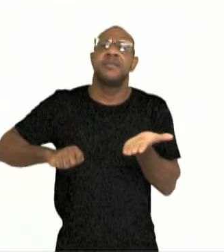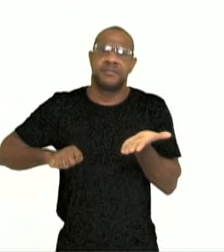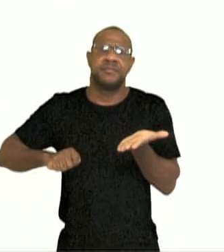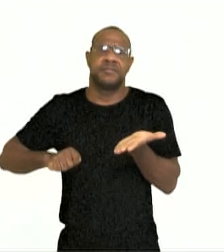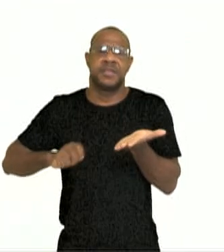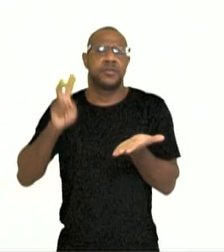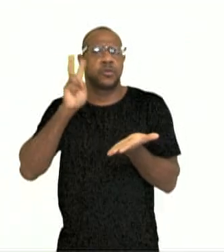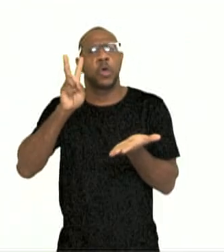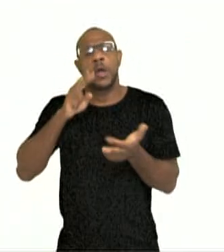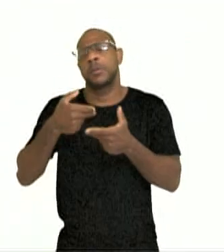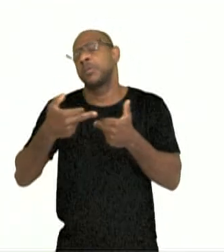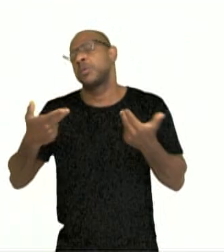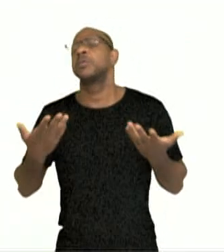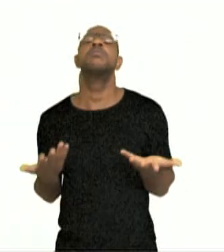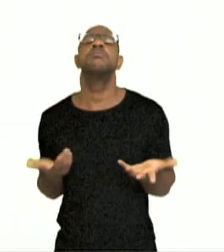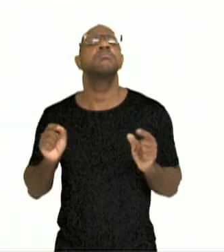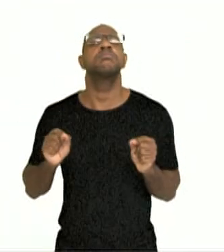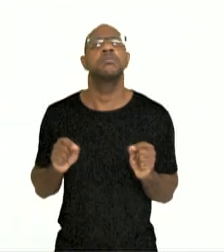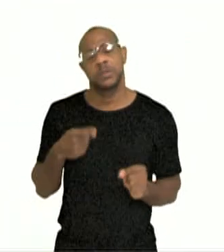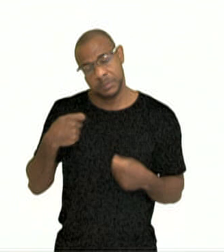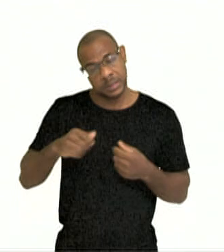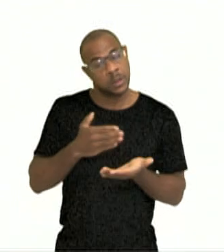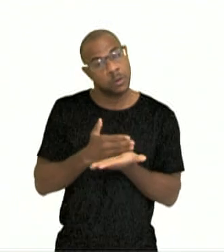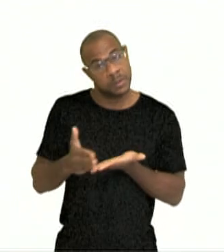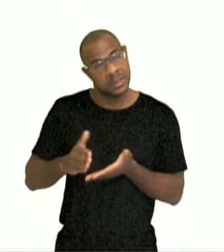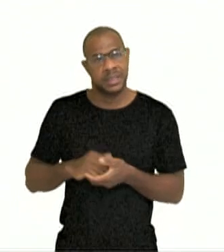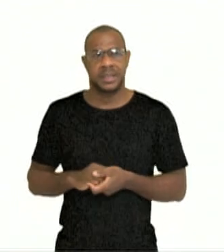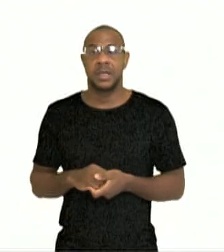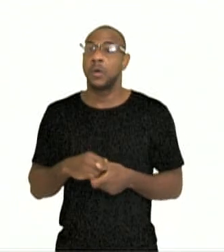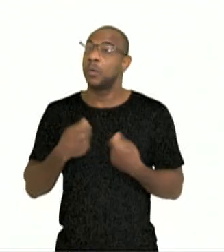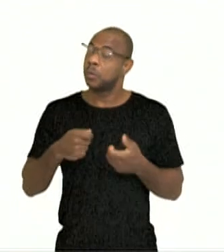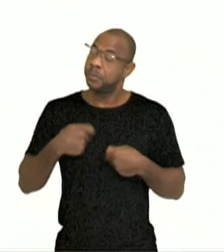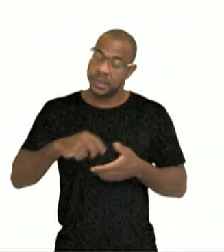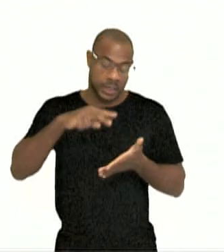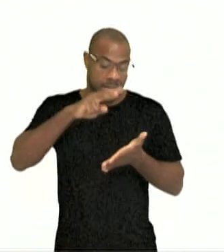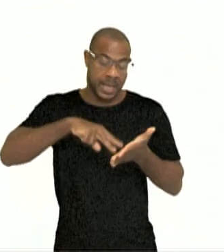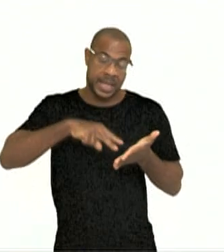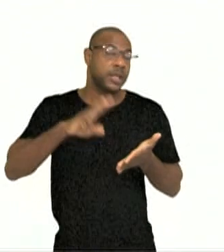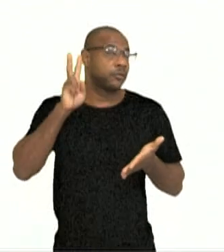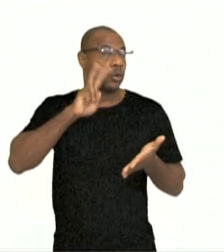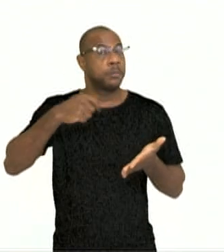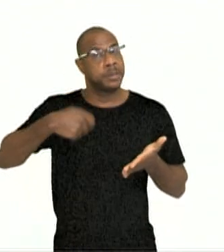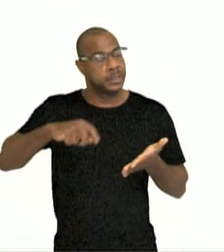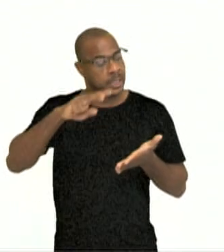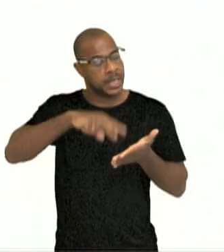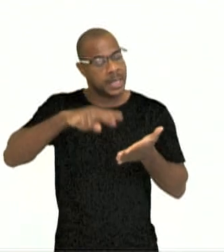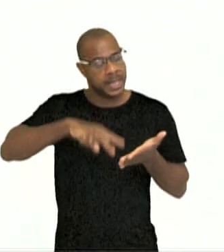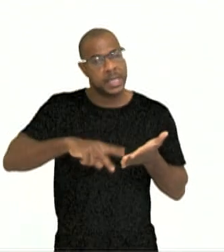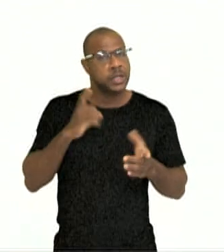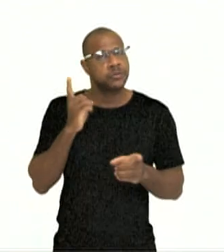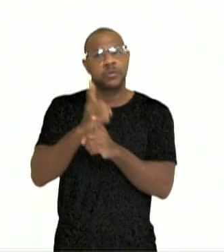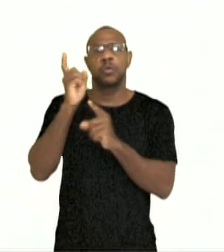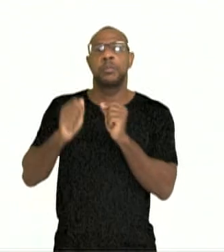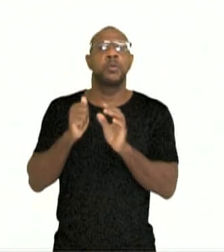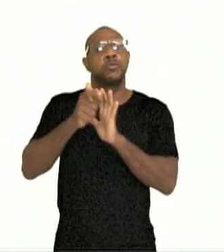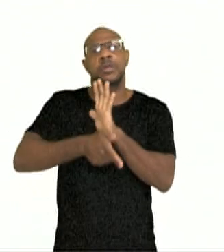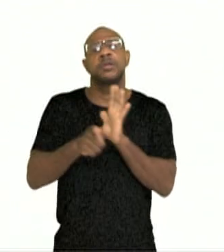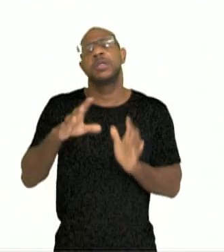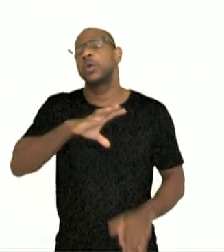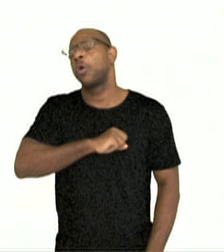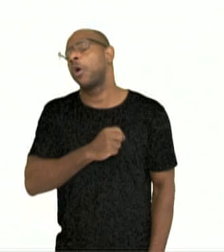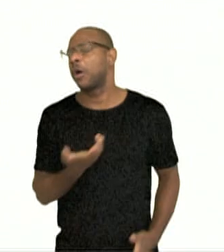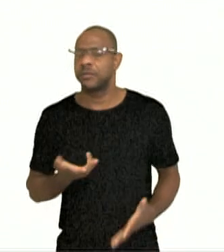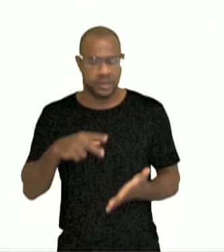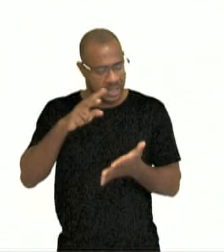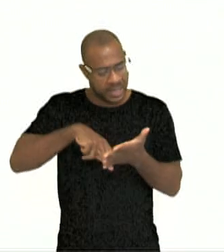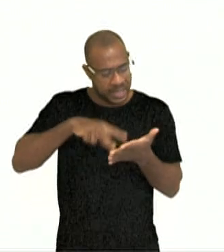escrever histórias é você começar. Comece a ler histórias, descubra um gênero que você gosta